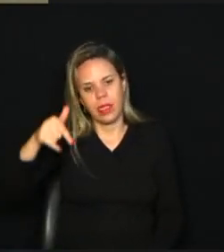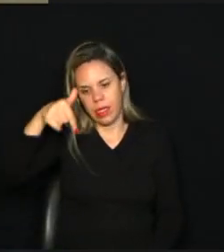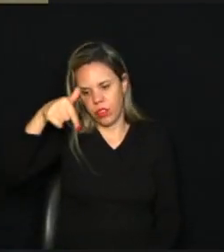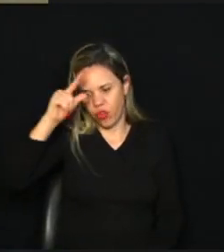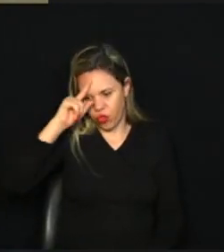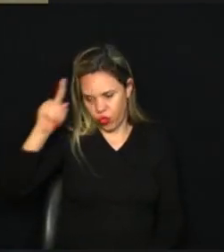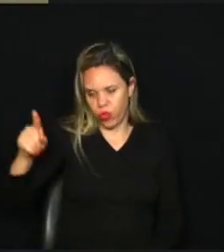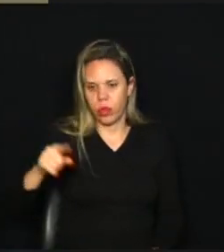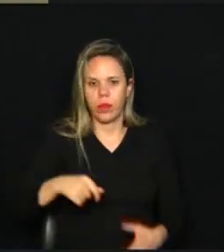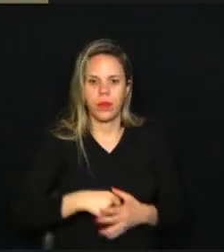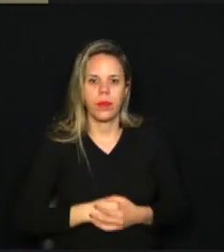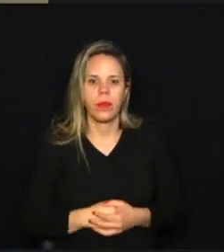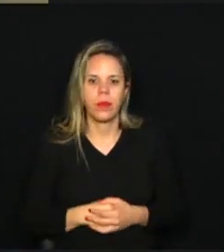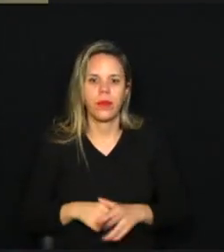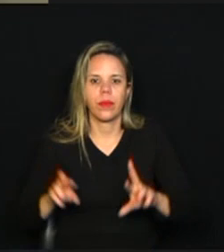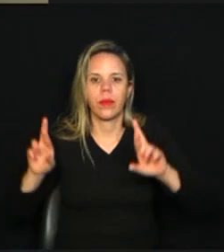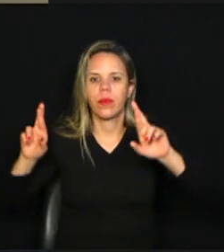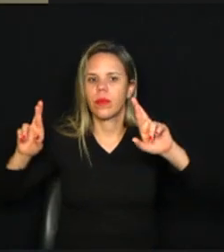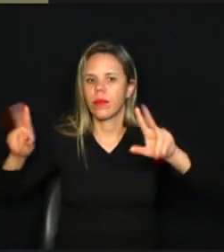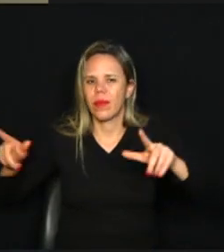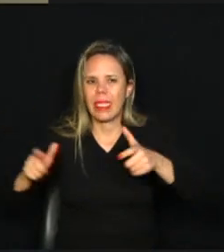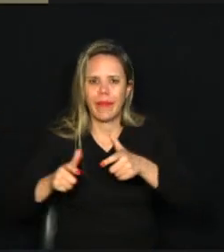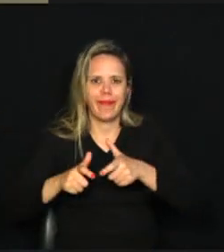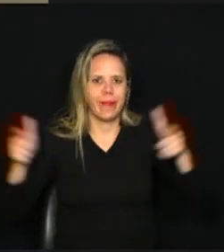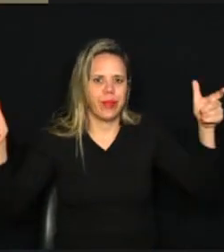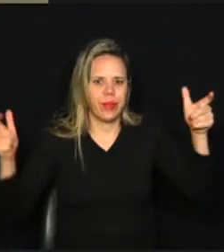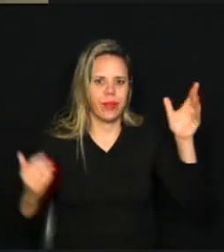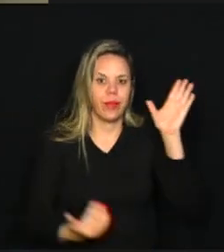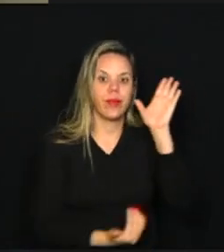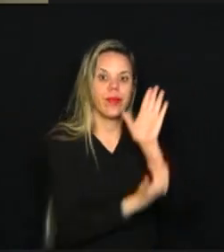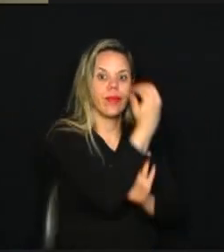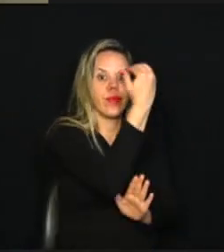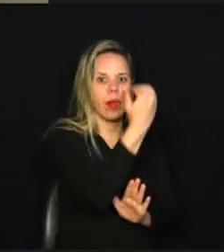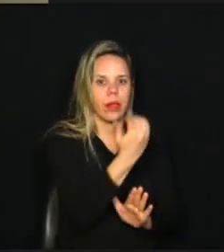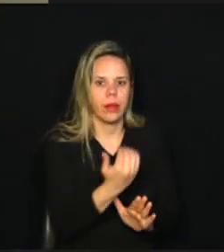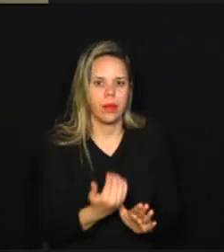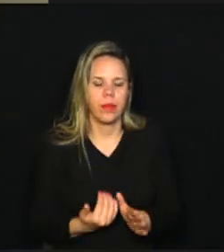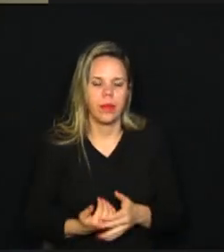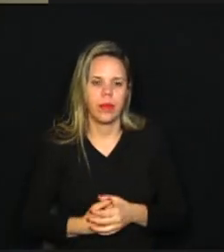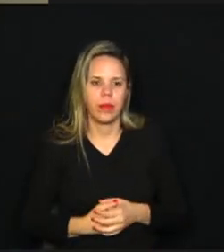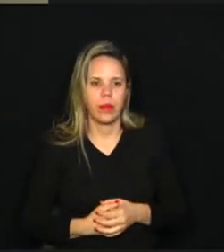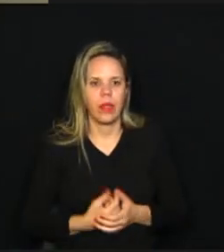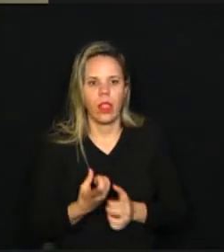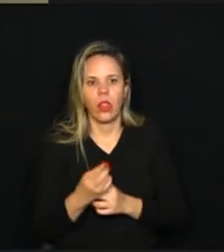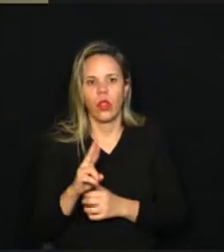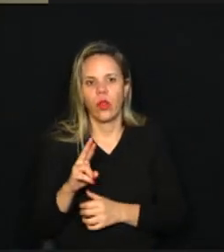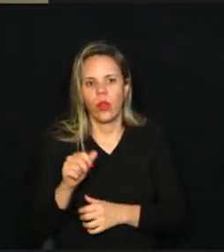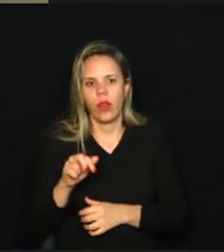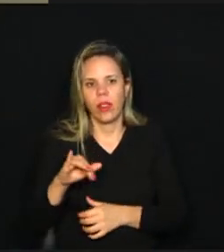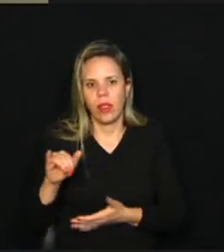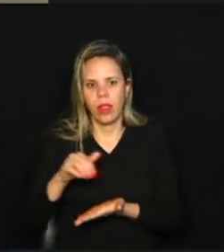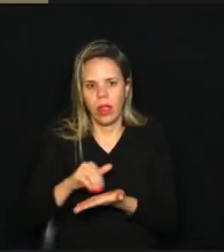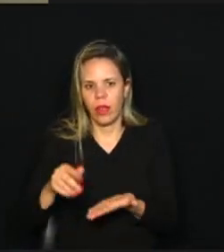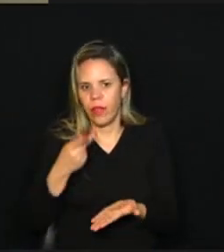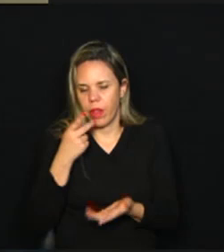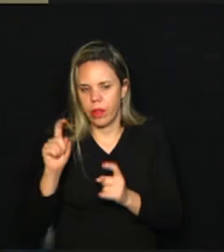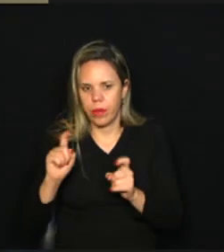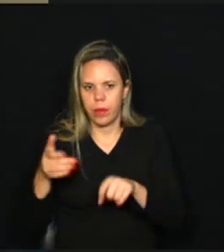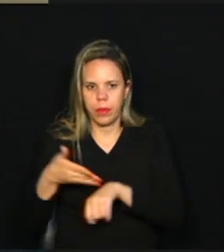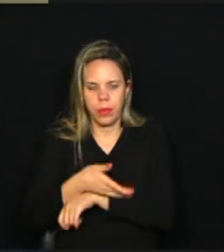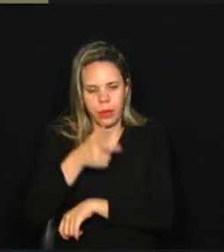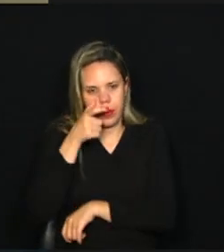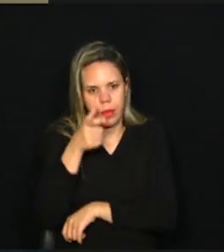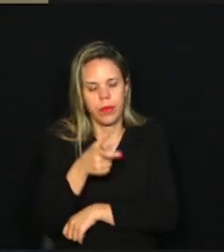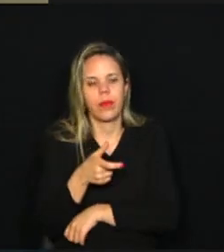dias. A diferença é muito discrepante. E é uma pena, não sei se a doutora Andréia conseguiu entrar na reunião, porque,